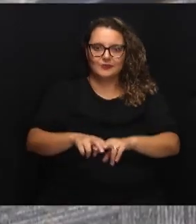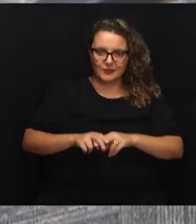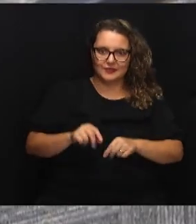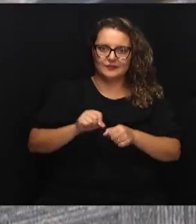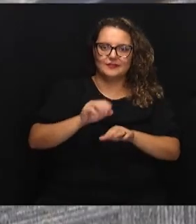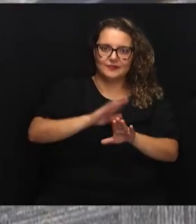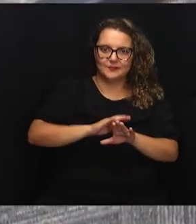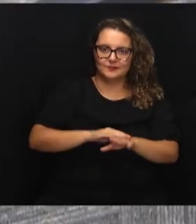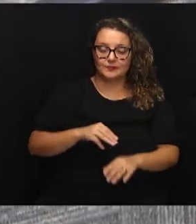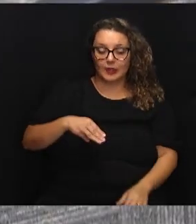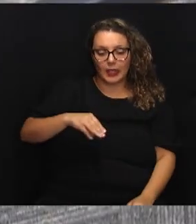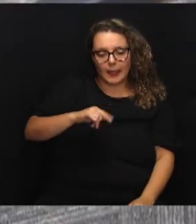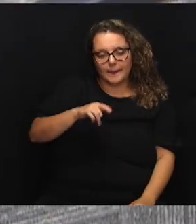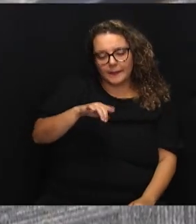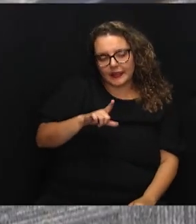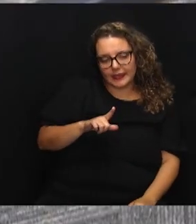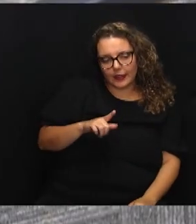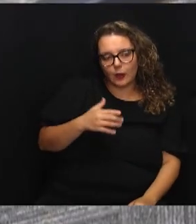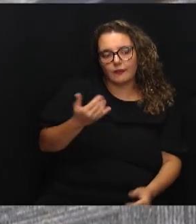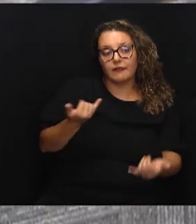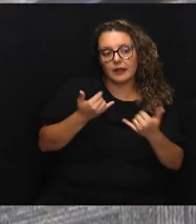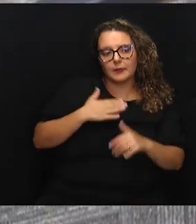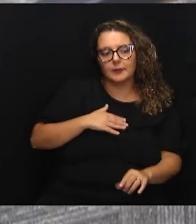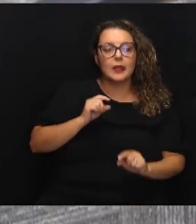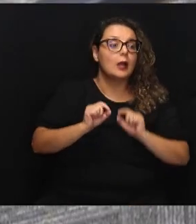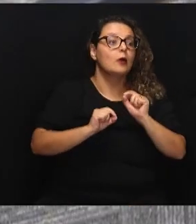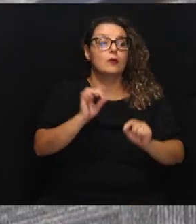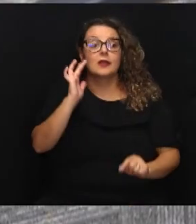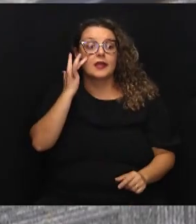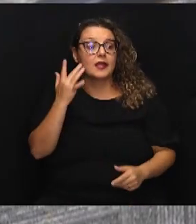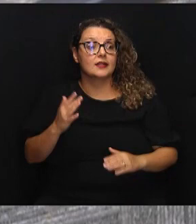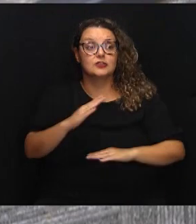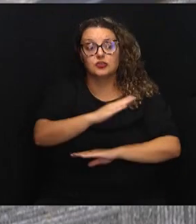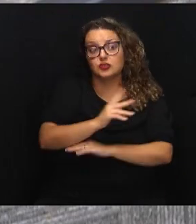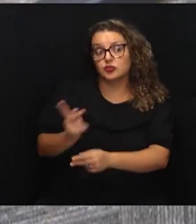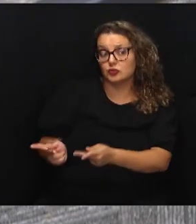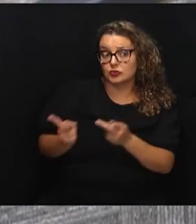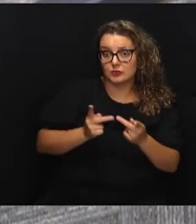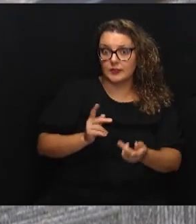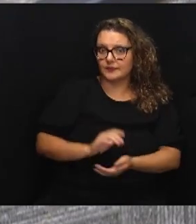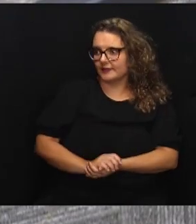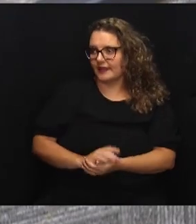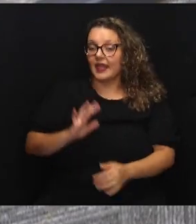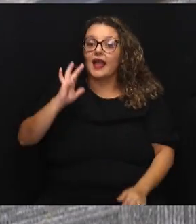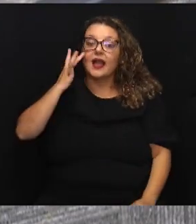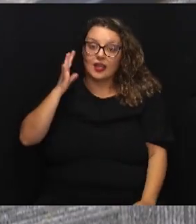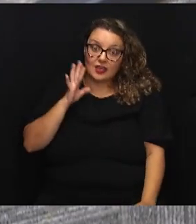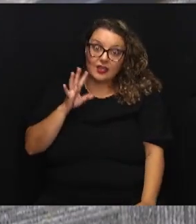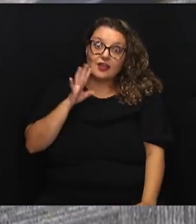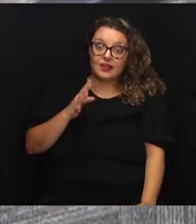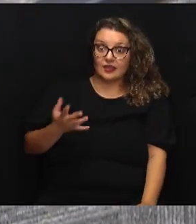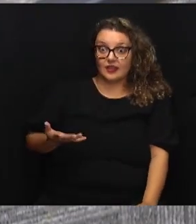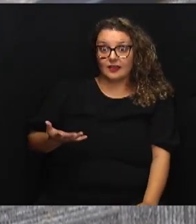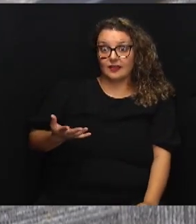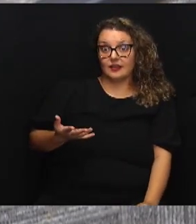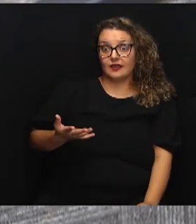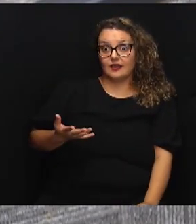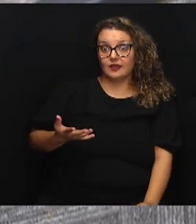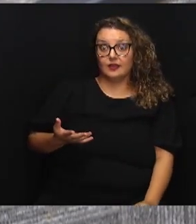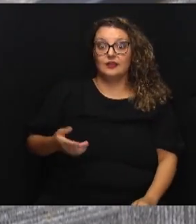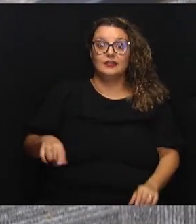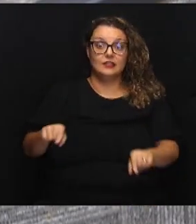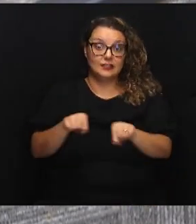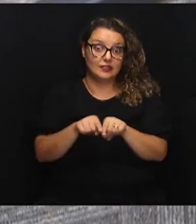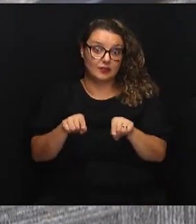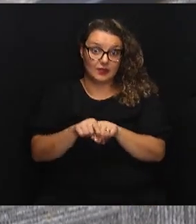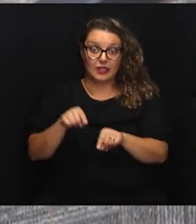função. Miguel, conta para mim também, eu quero saber o que você achou de visitar aqui a Câmara Municipal. Achei legal sobre